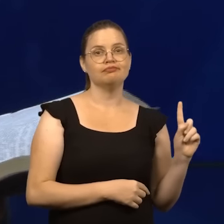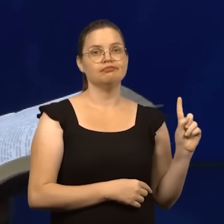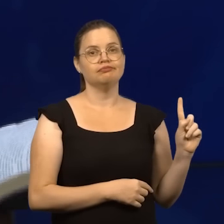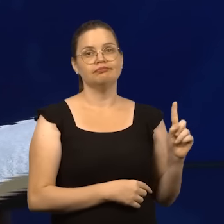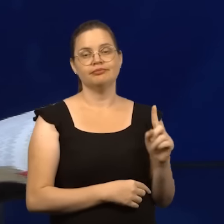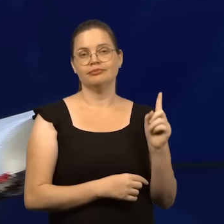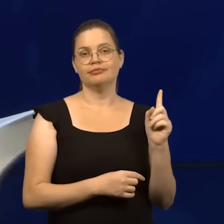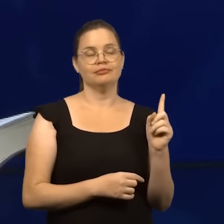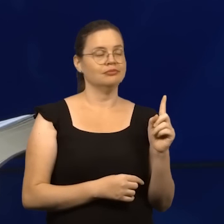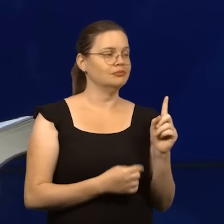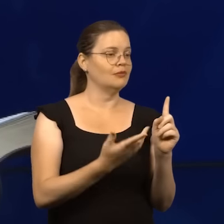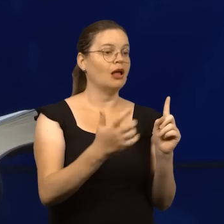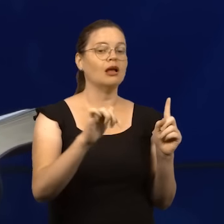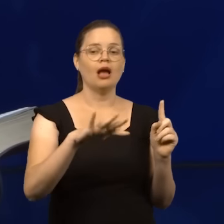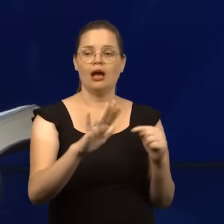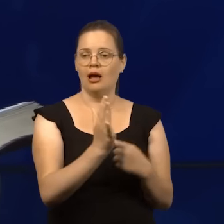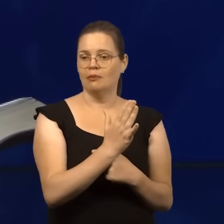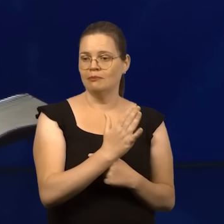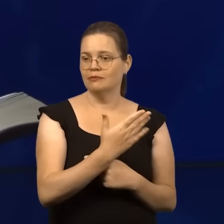alegria verdadeira.